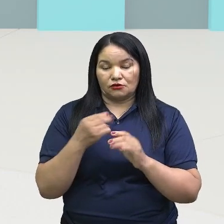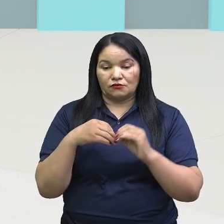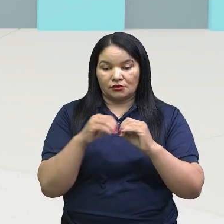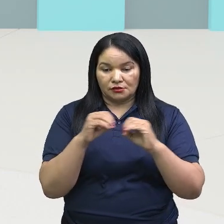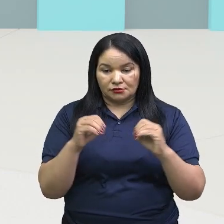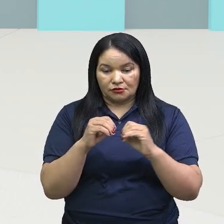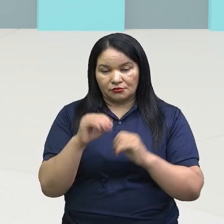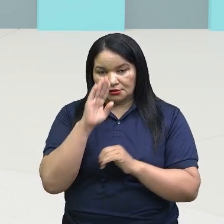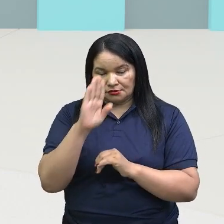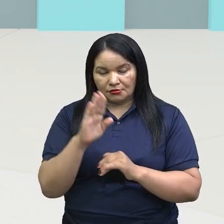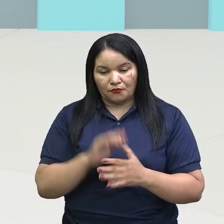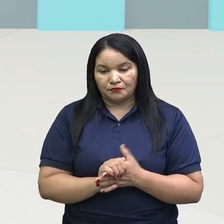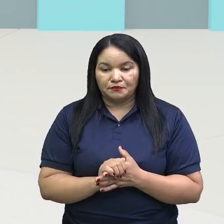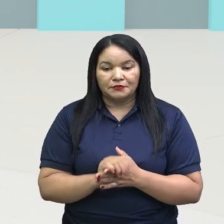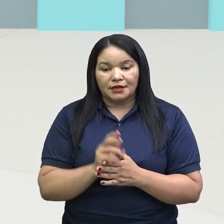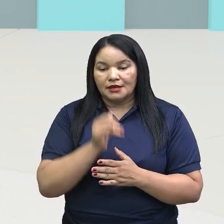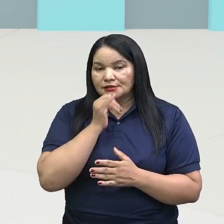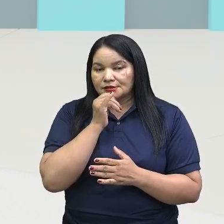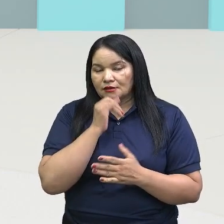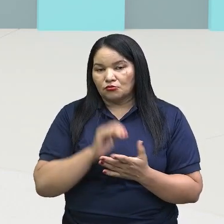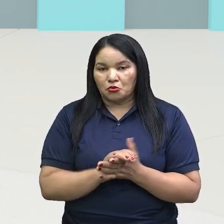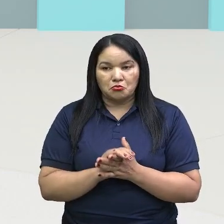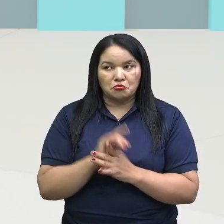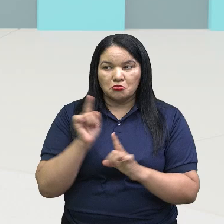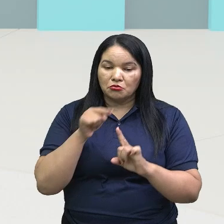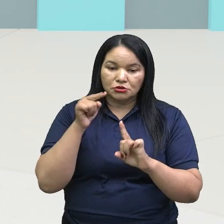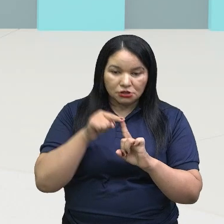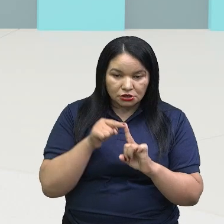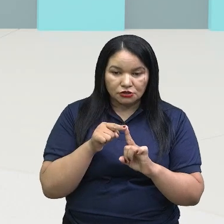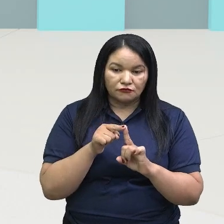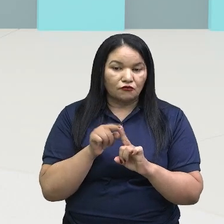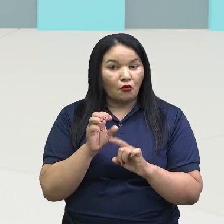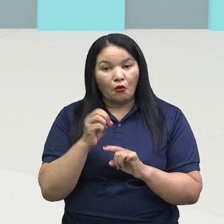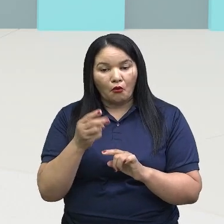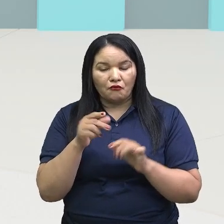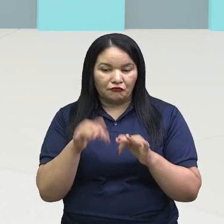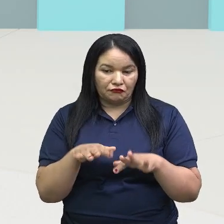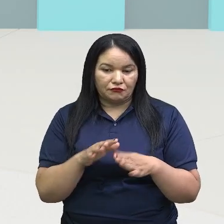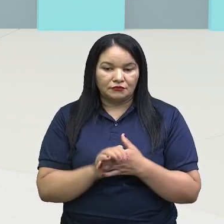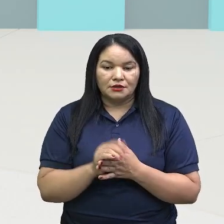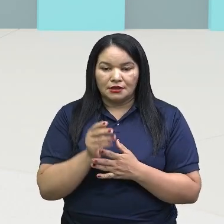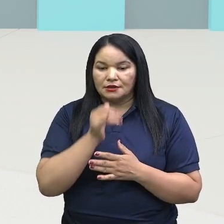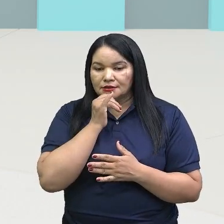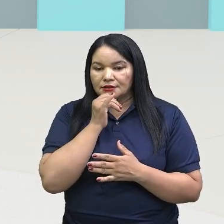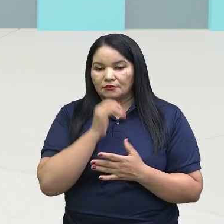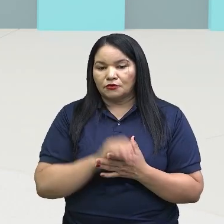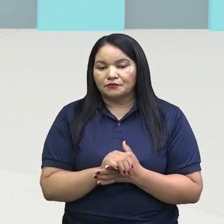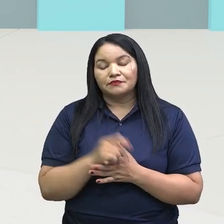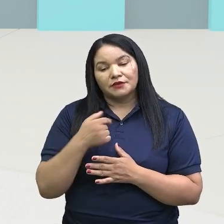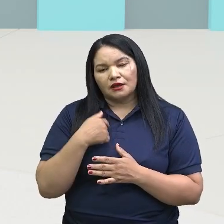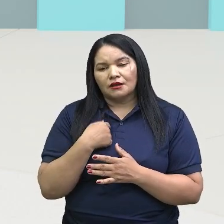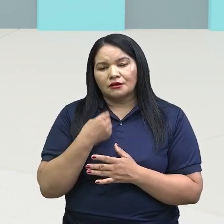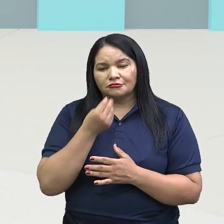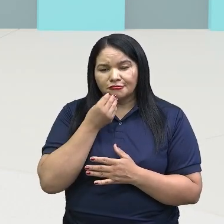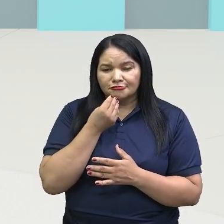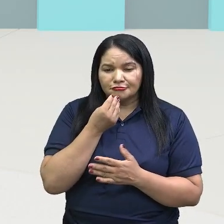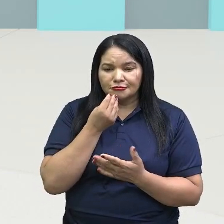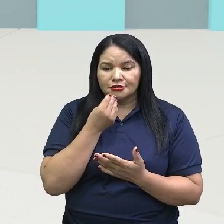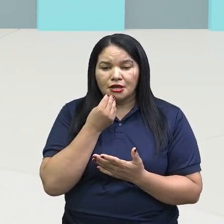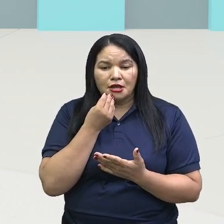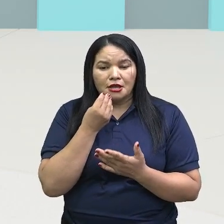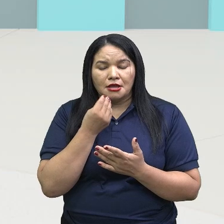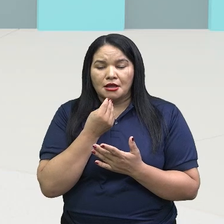principal. Uma finalidade, um fim. Vamos ver o exemplo. Temos aí, olha. Tentei de tudo para que